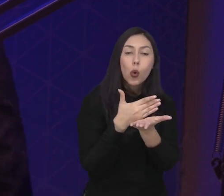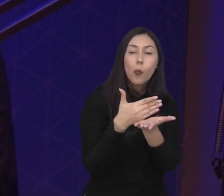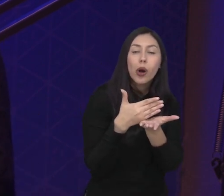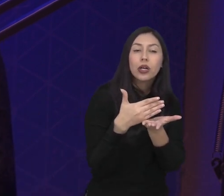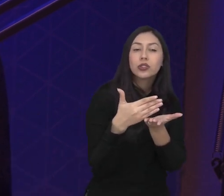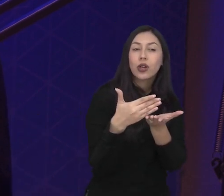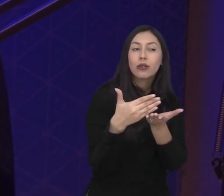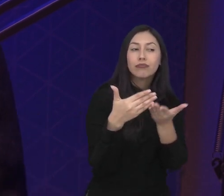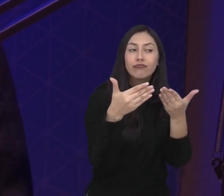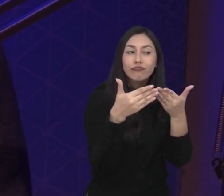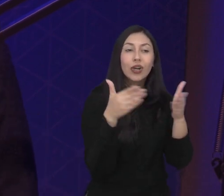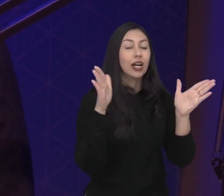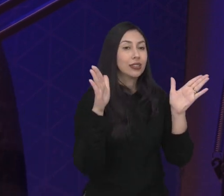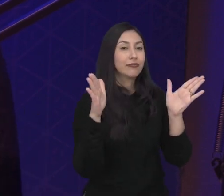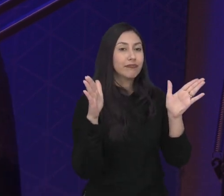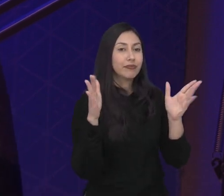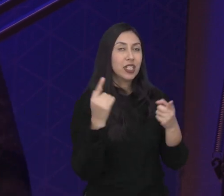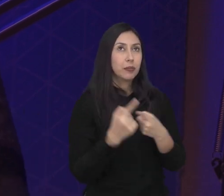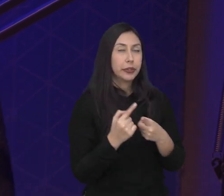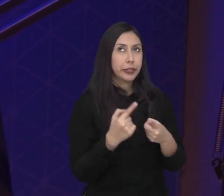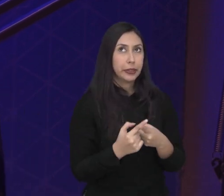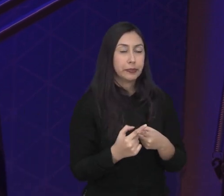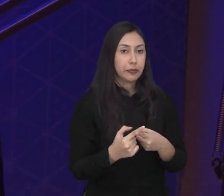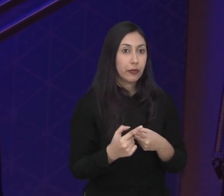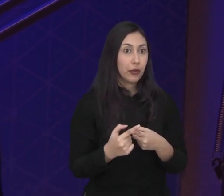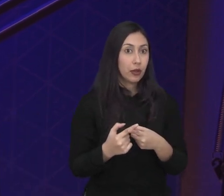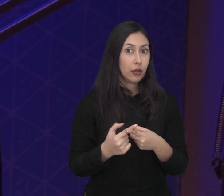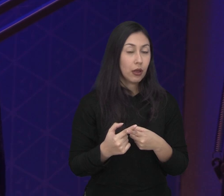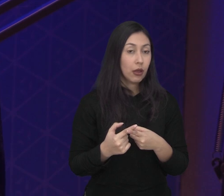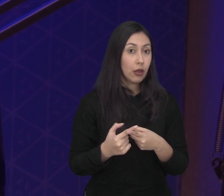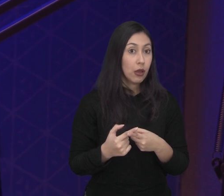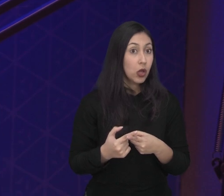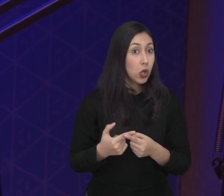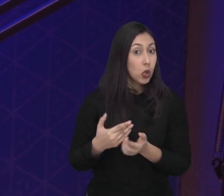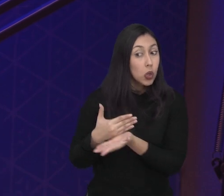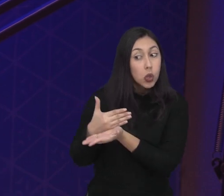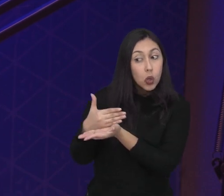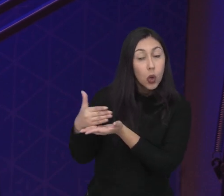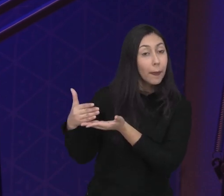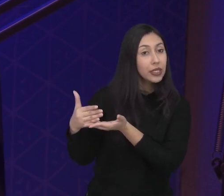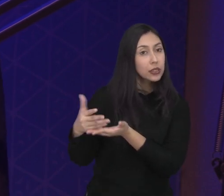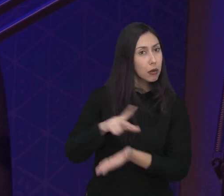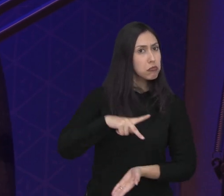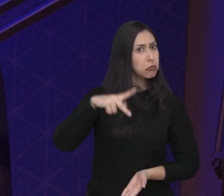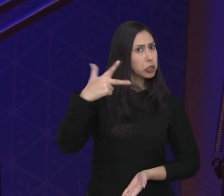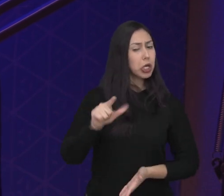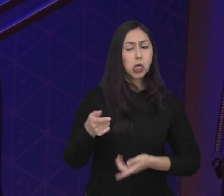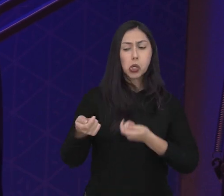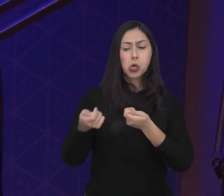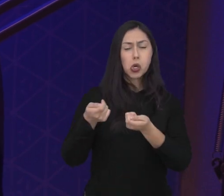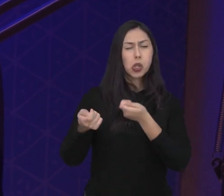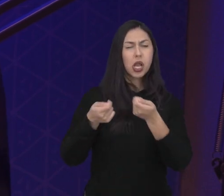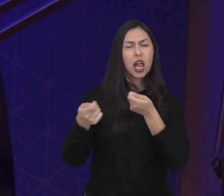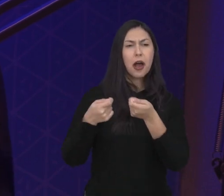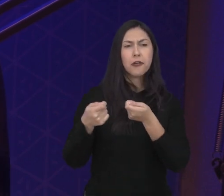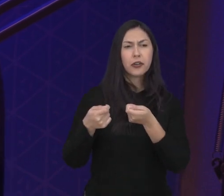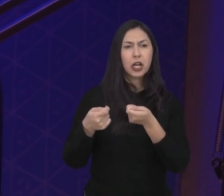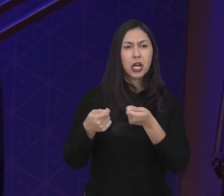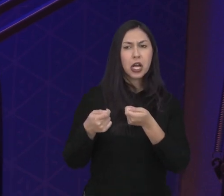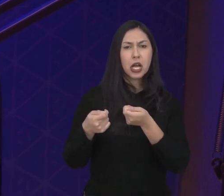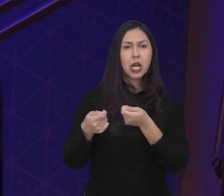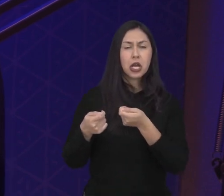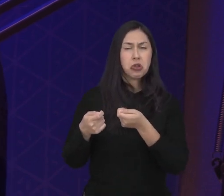as portas do Brasil, porque até então, no princípio, Portugal controlava bastante a entrada de